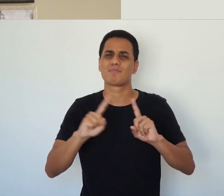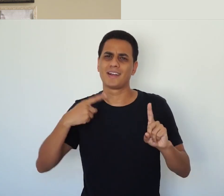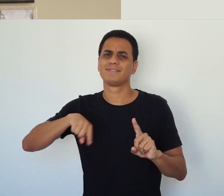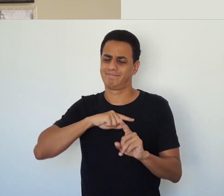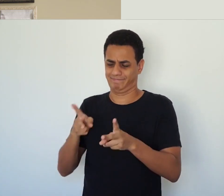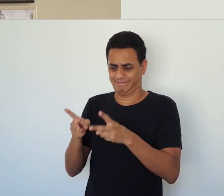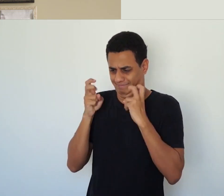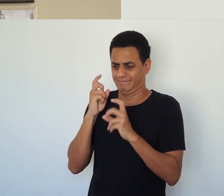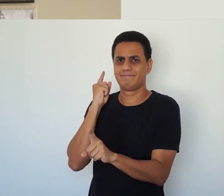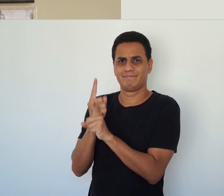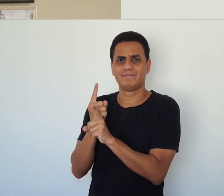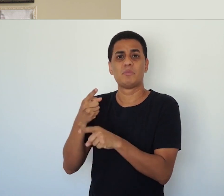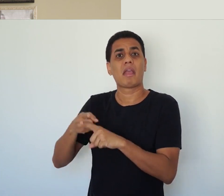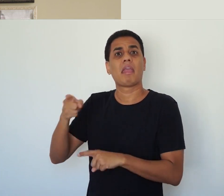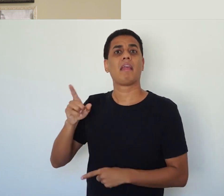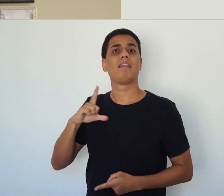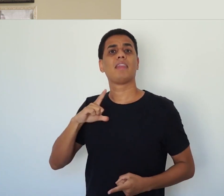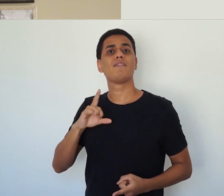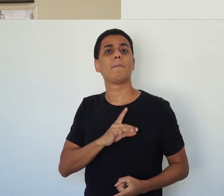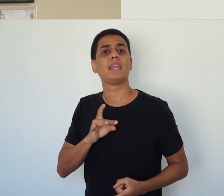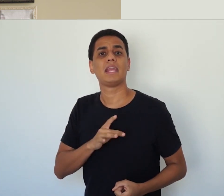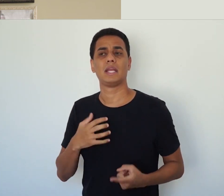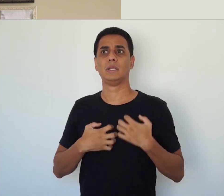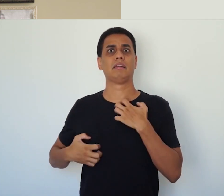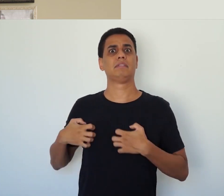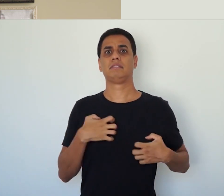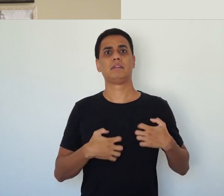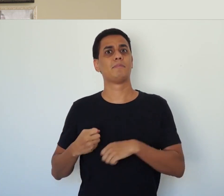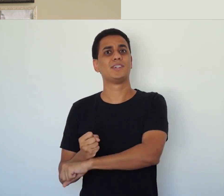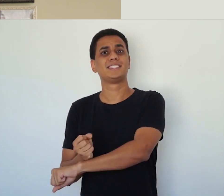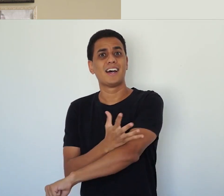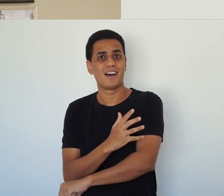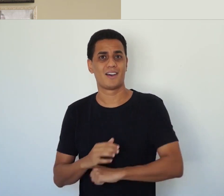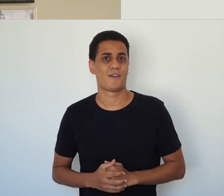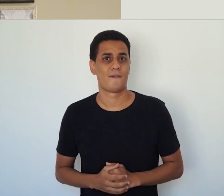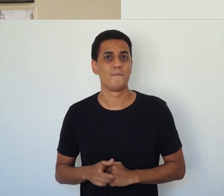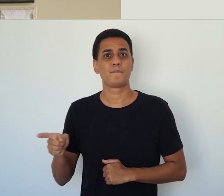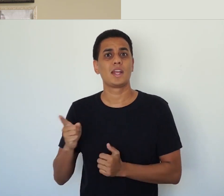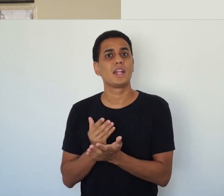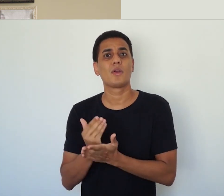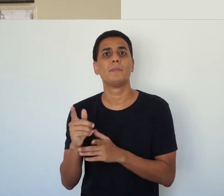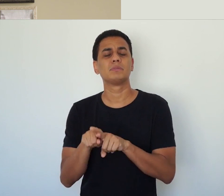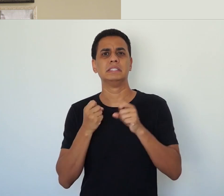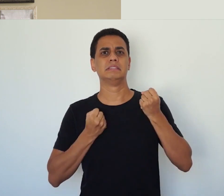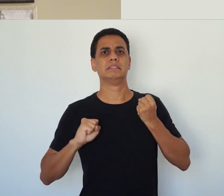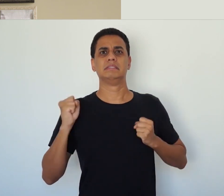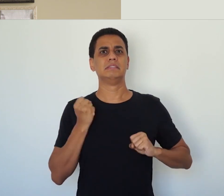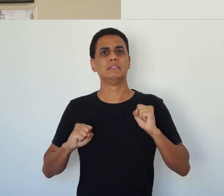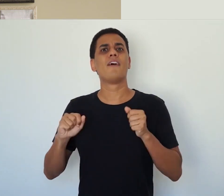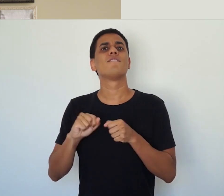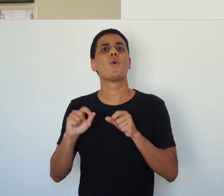fácil a gente identificar, porque ele teve medo, ele foi tomado por uma emoção. E não só teve medo, ele foi tomado